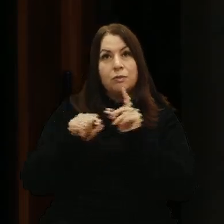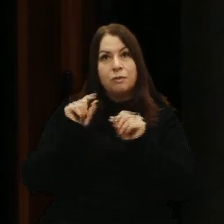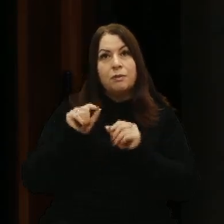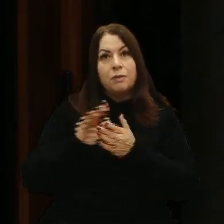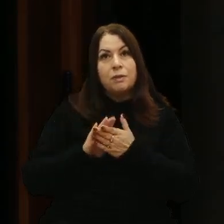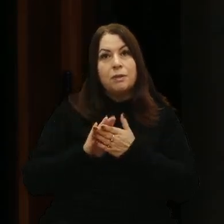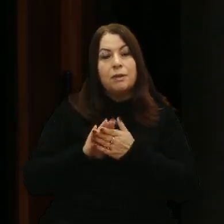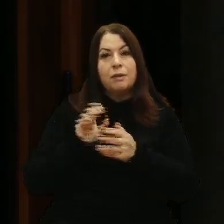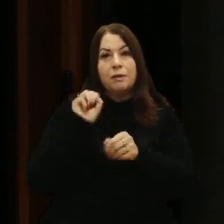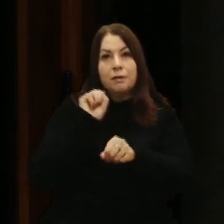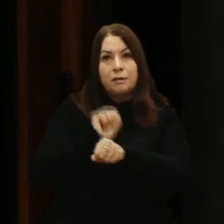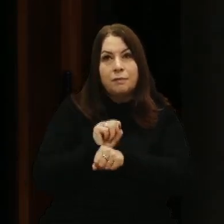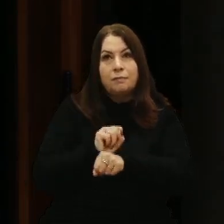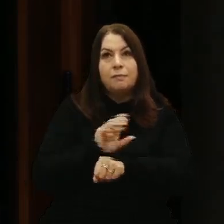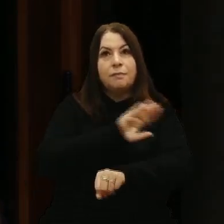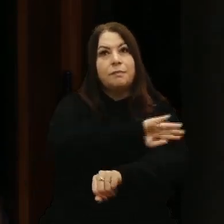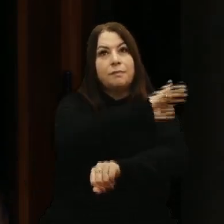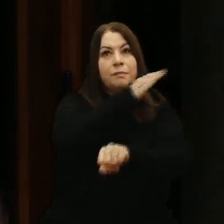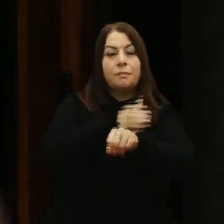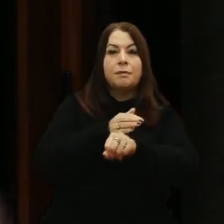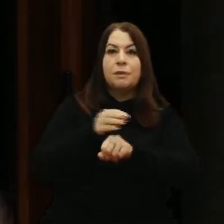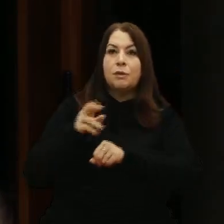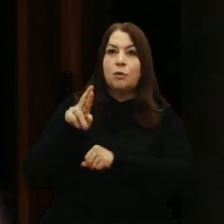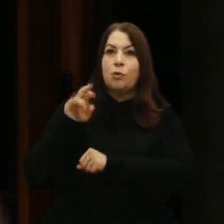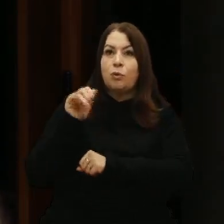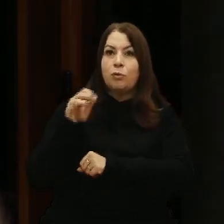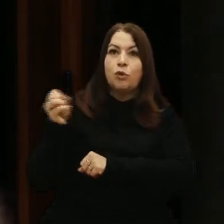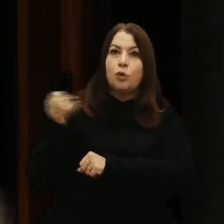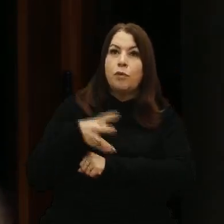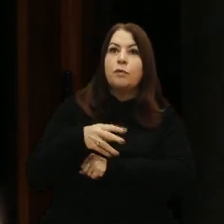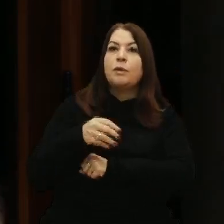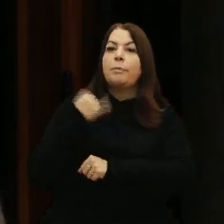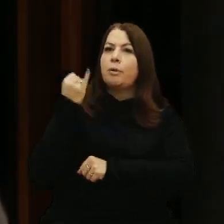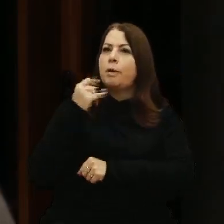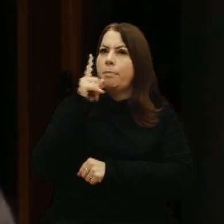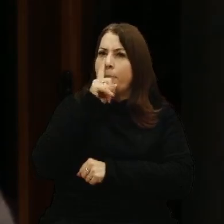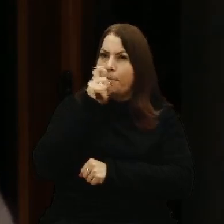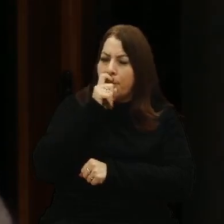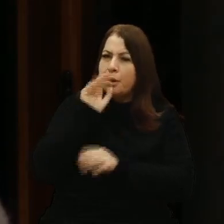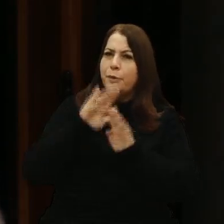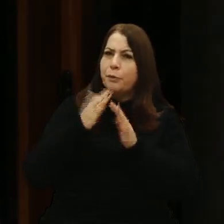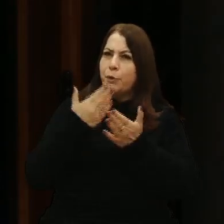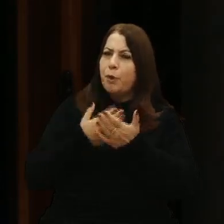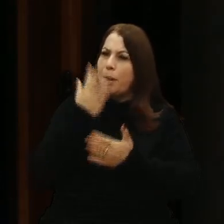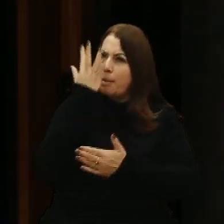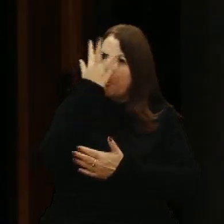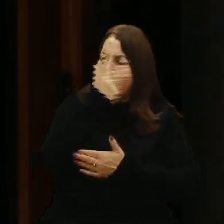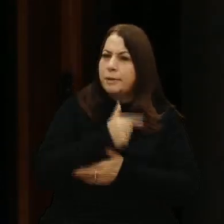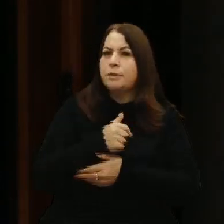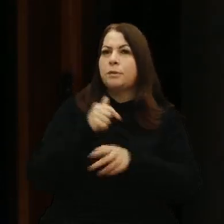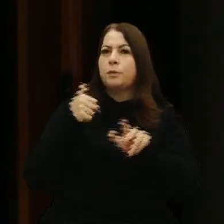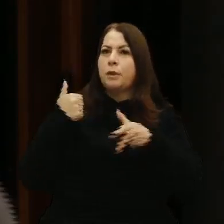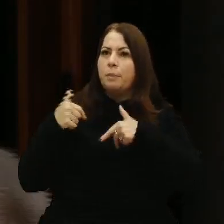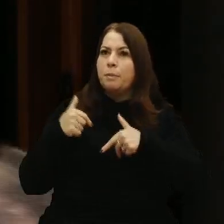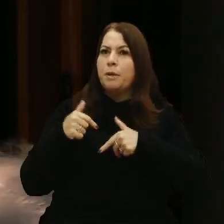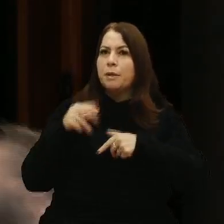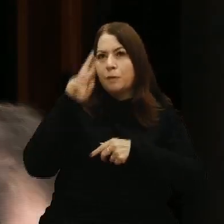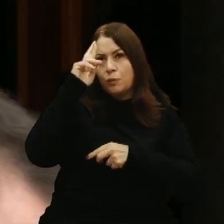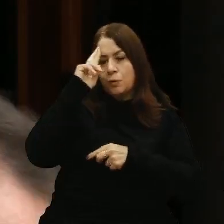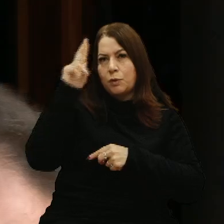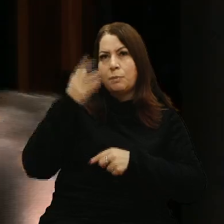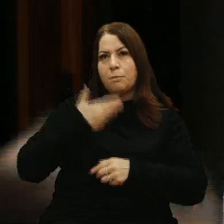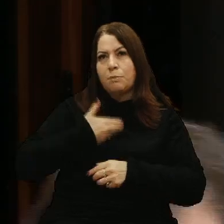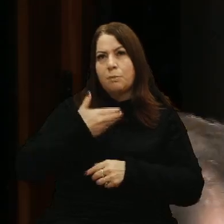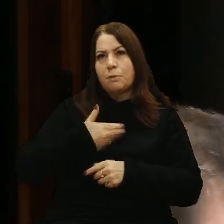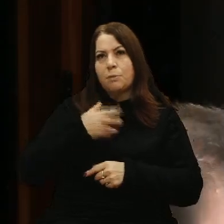ser interromper o tempo integral no Rota Nova, que é tão importante para os pais. Aquela escola é muito bonita, o trabalho da direção, da minha